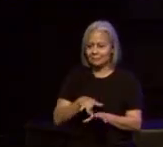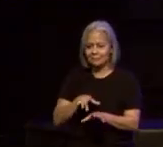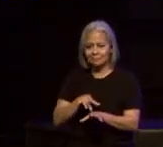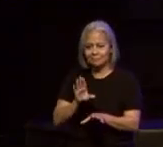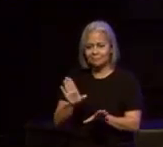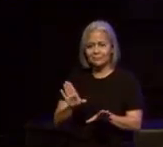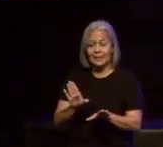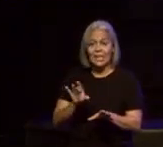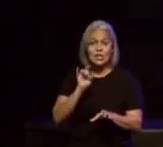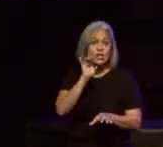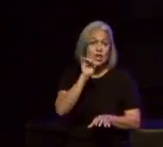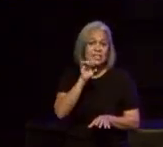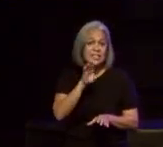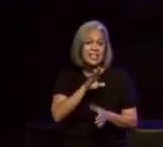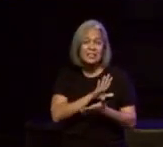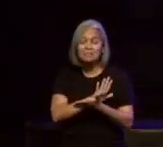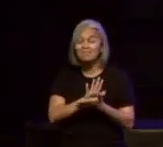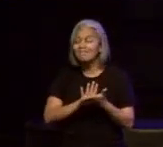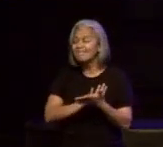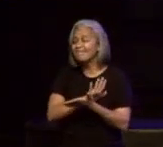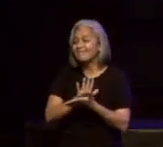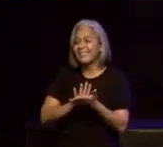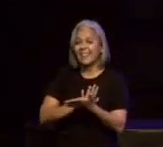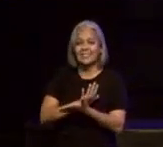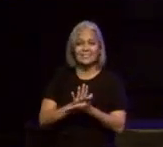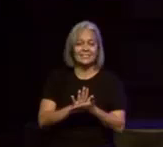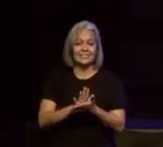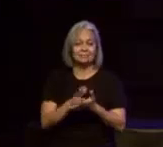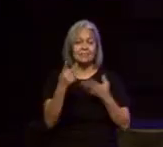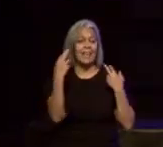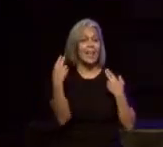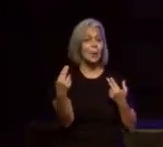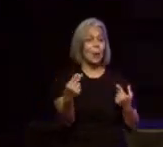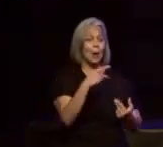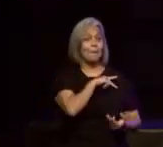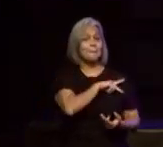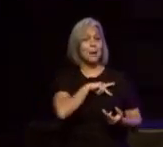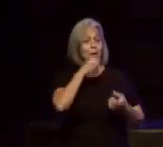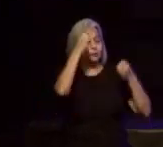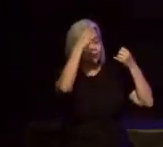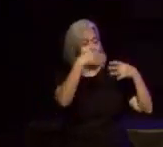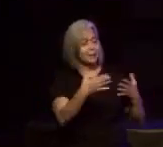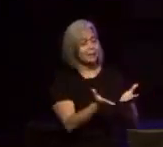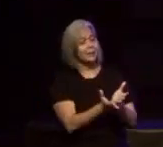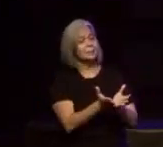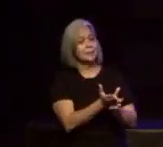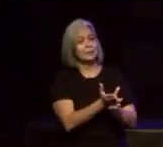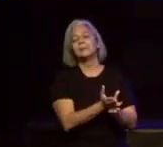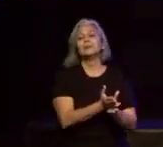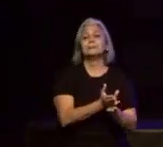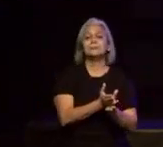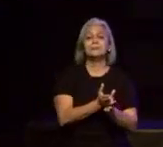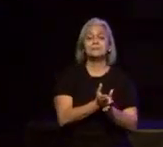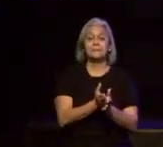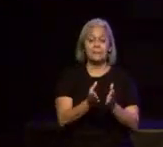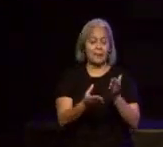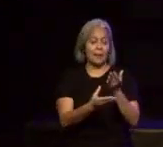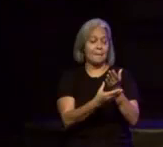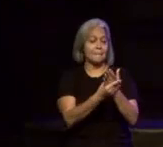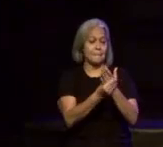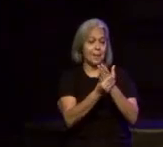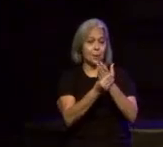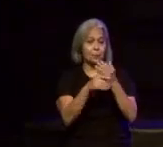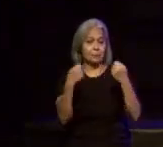alguma. É mais ou menos o que Paulo está tentando explicar para a gente. O membro precisa estar encaixado, precisa